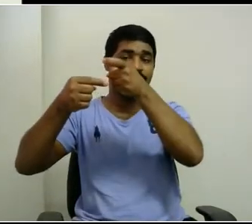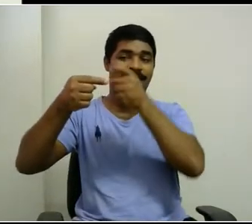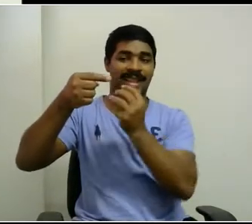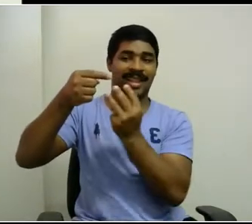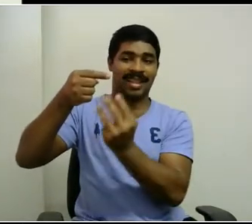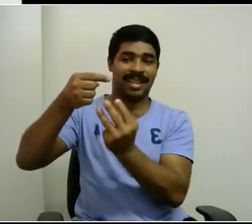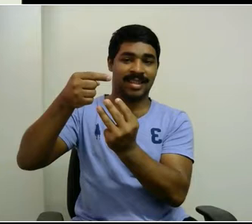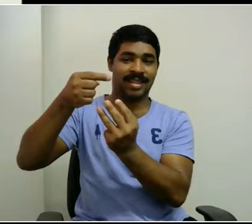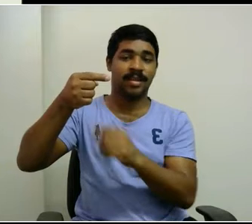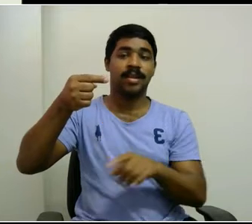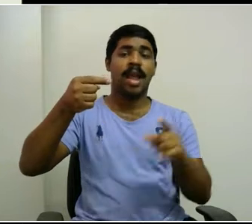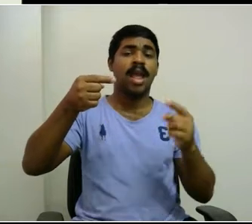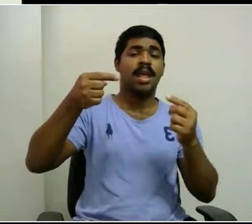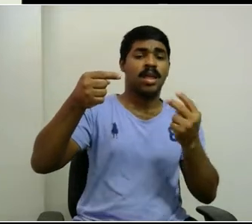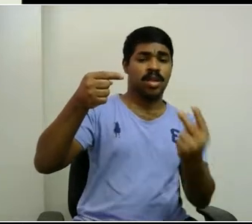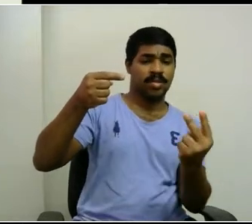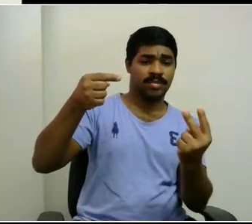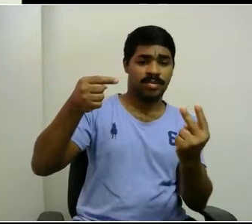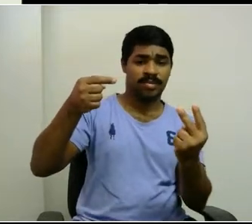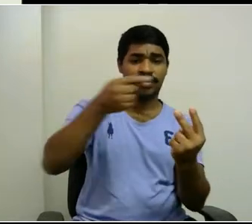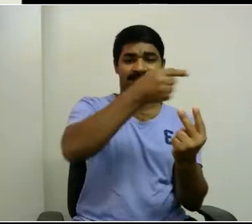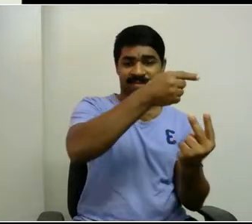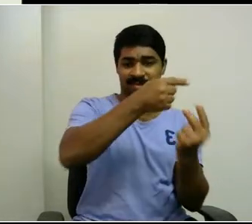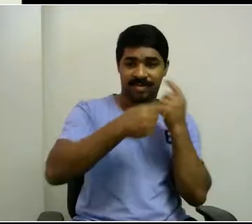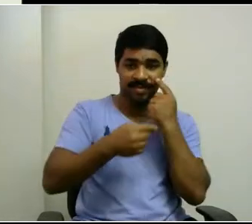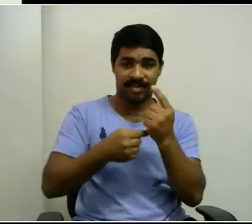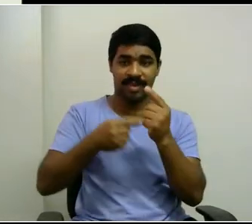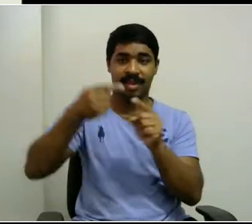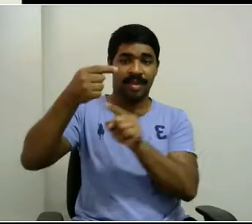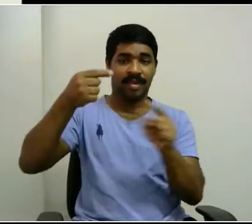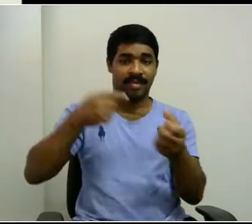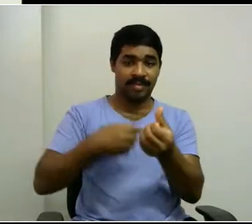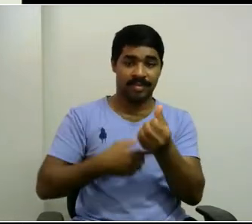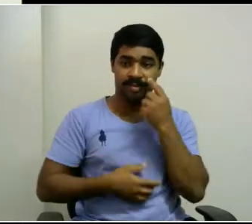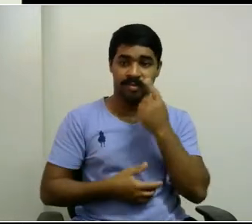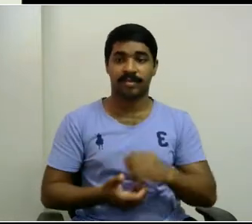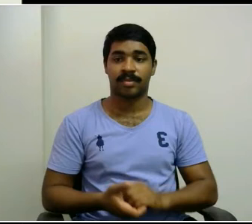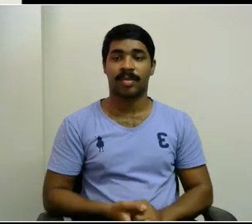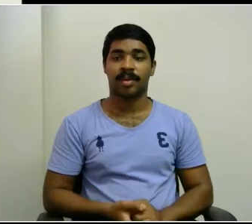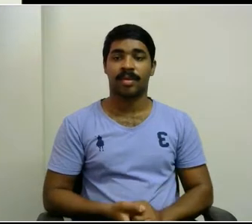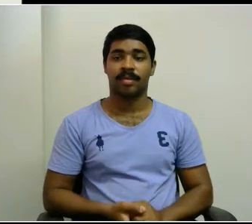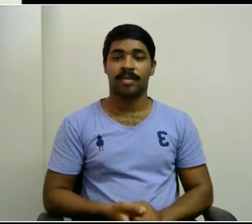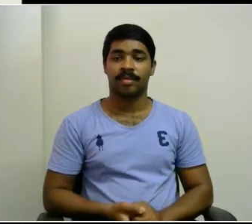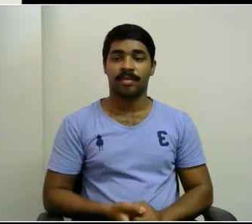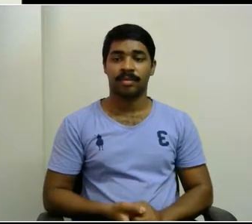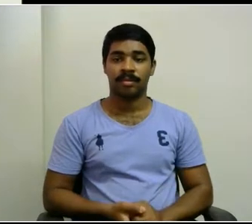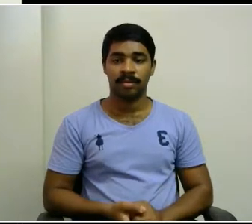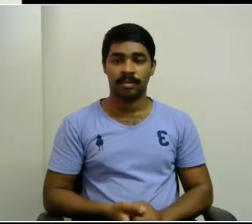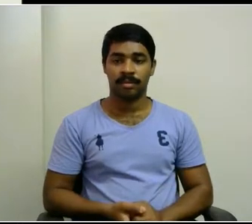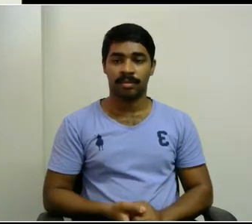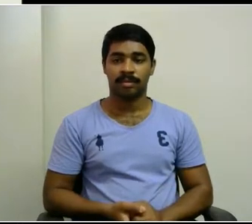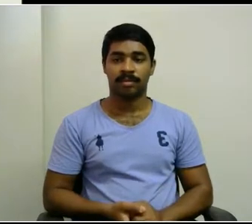multiplico assim, ó, cruzado, tá? 2 vezes x, 2x. E vou multiplicar esse com esse, tá? Então,